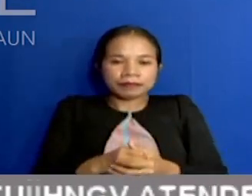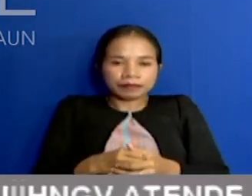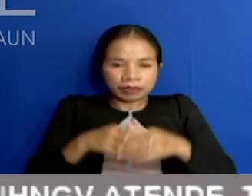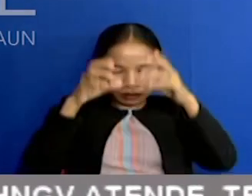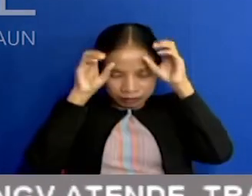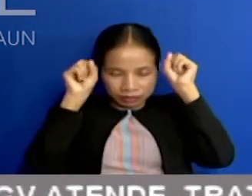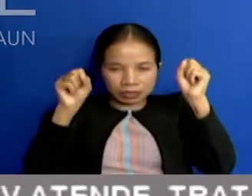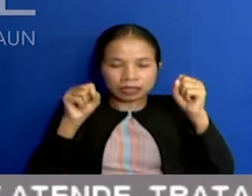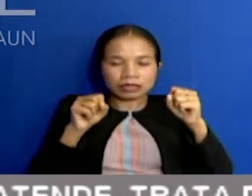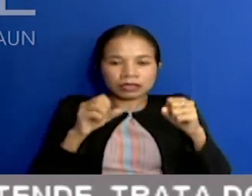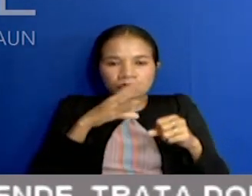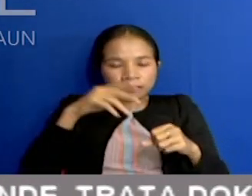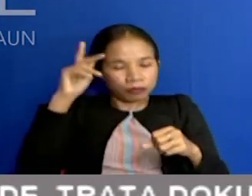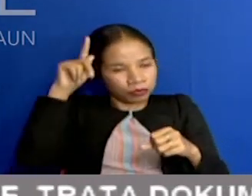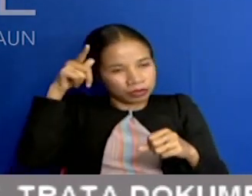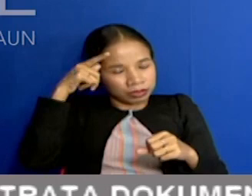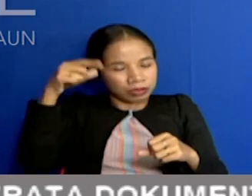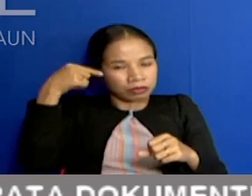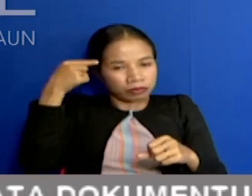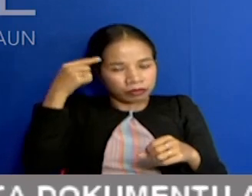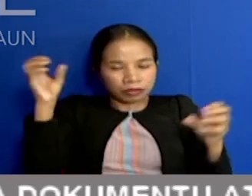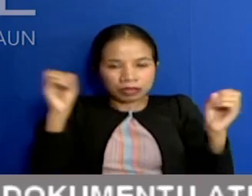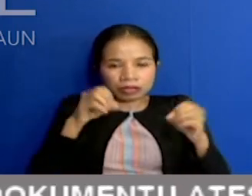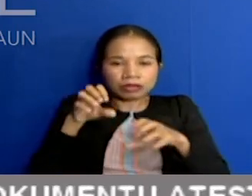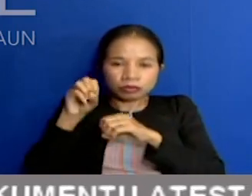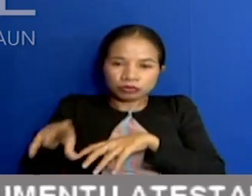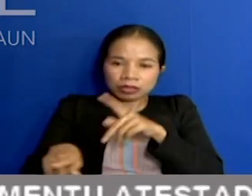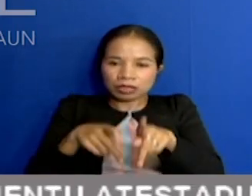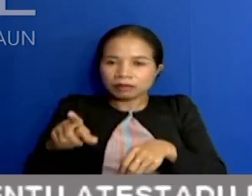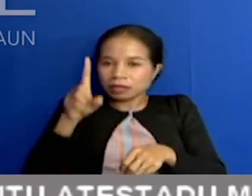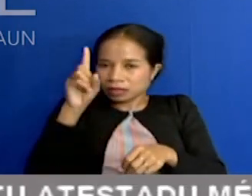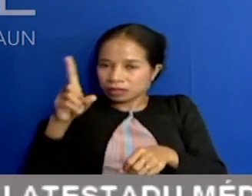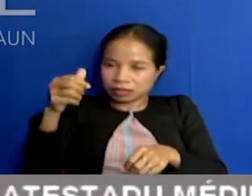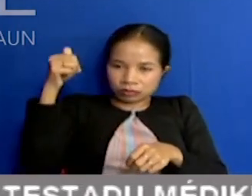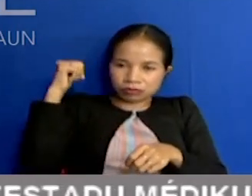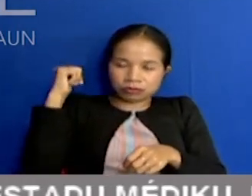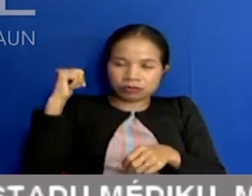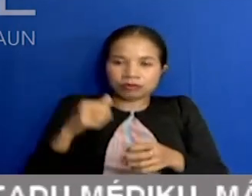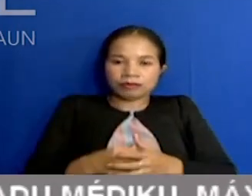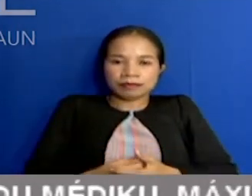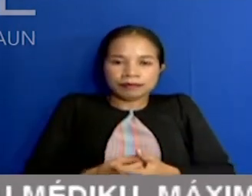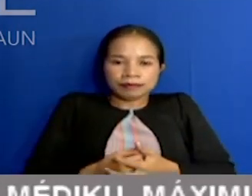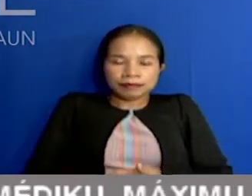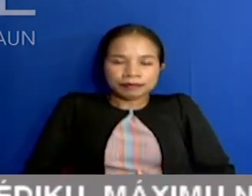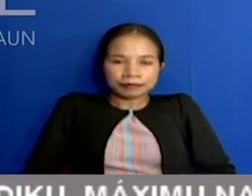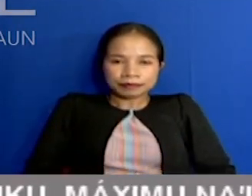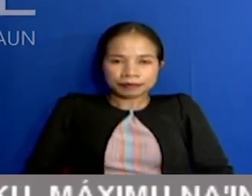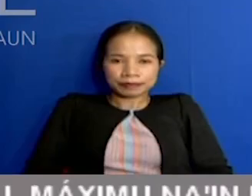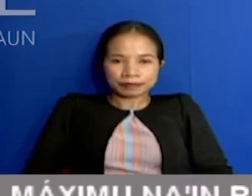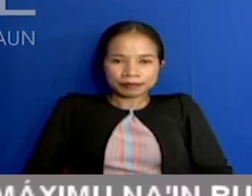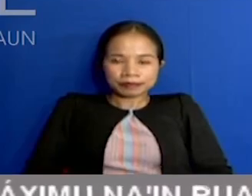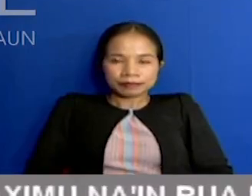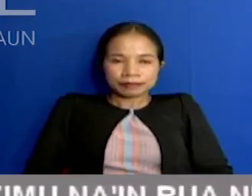presidente nian no política governo nebela kohi atu husik ema ida iha kotu. Almero Afonso Lucas da